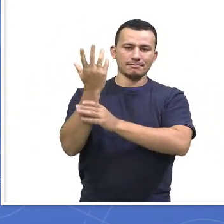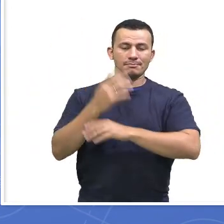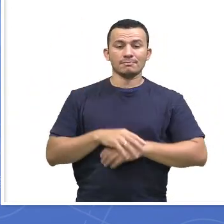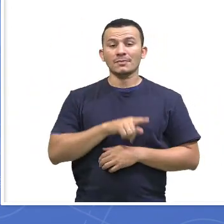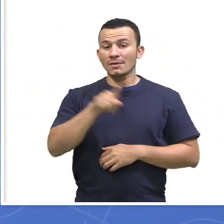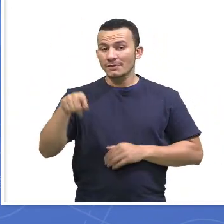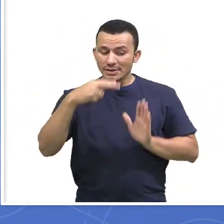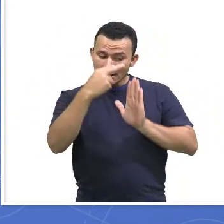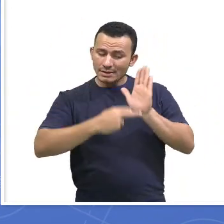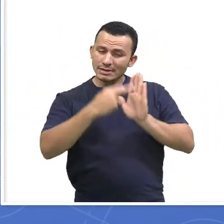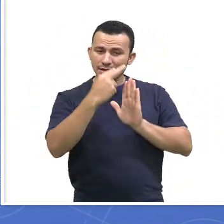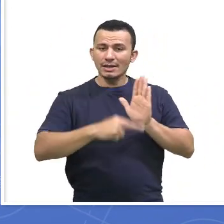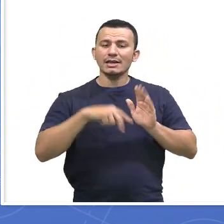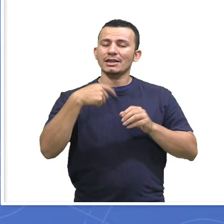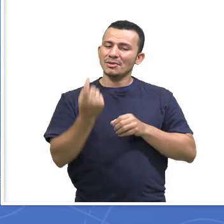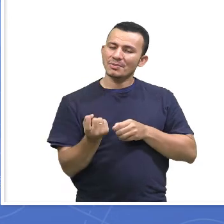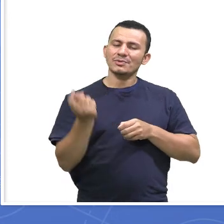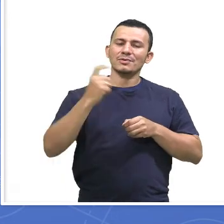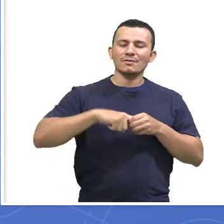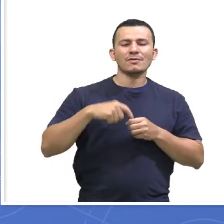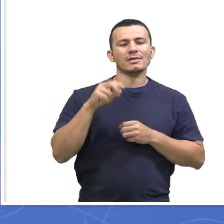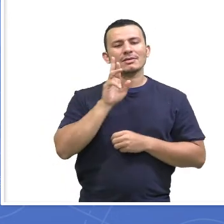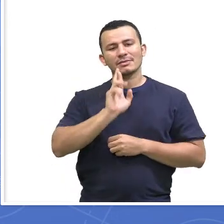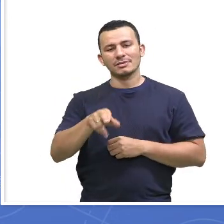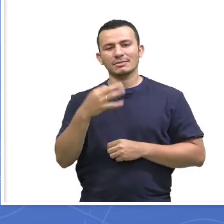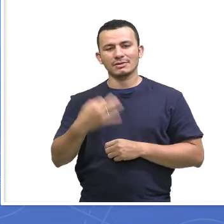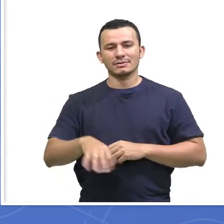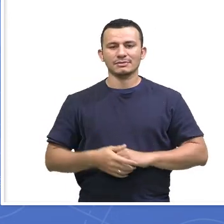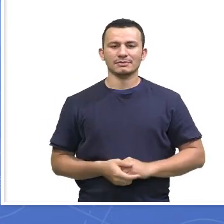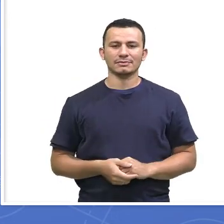bem, viu? Depois a gente vai voltar para corrigir.